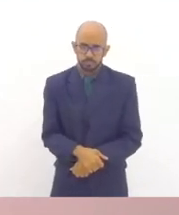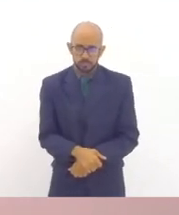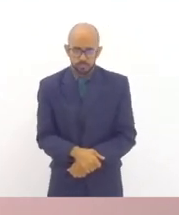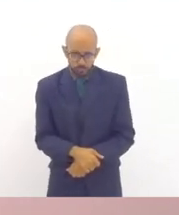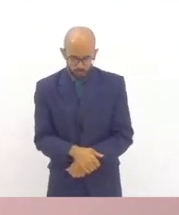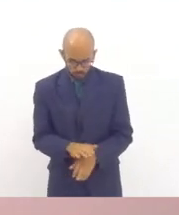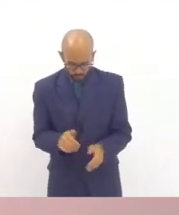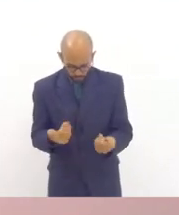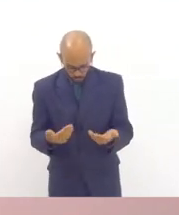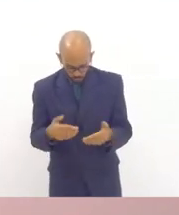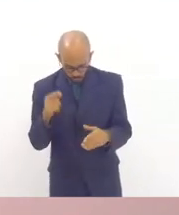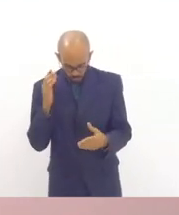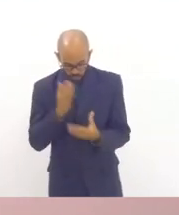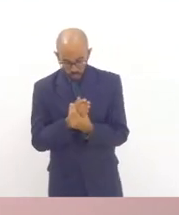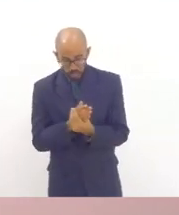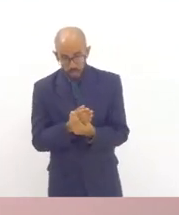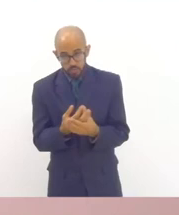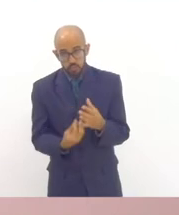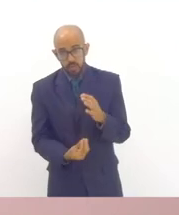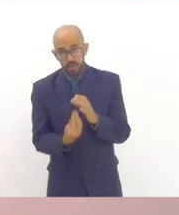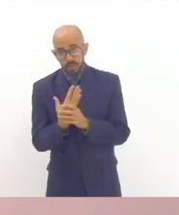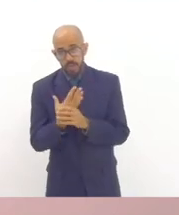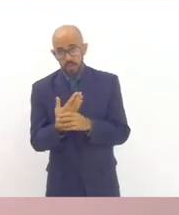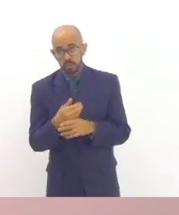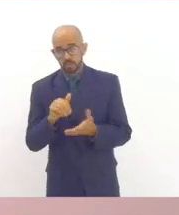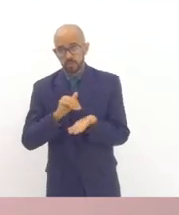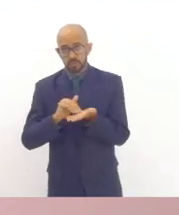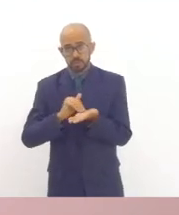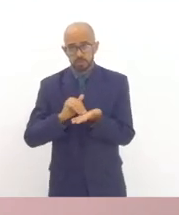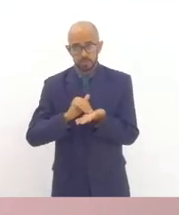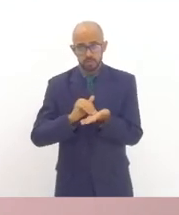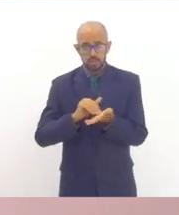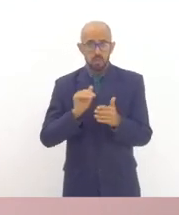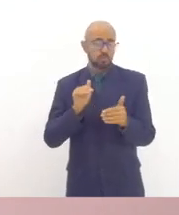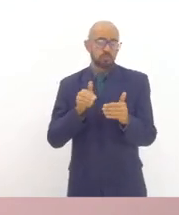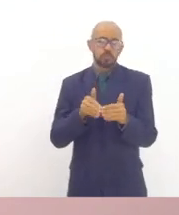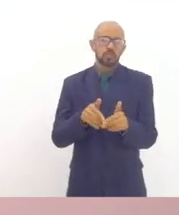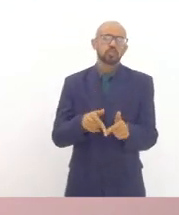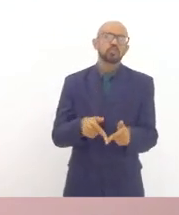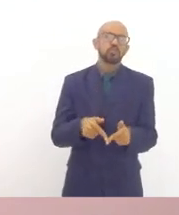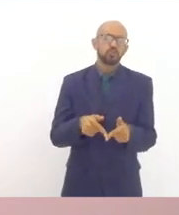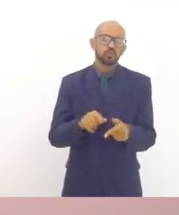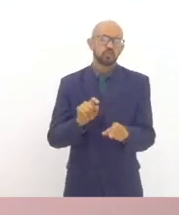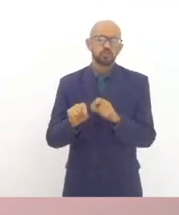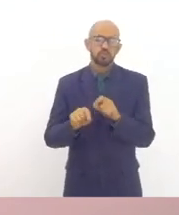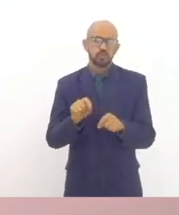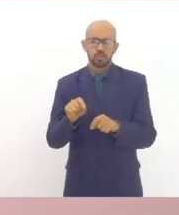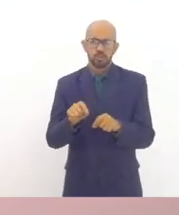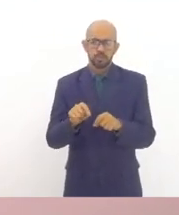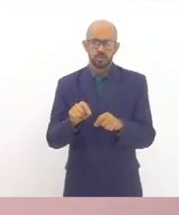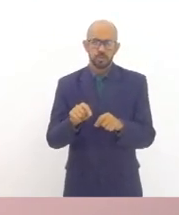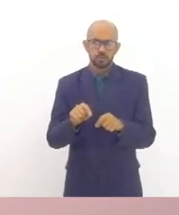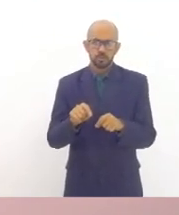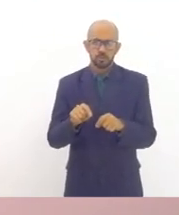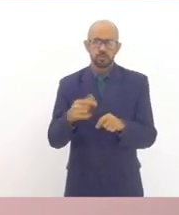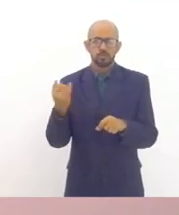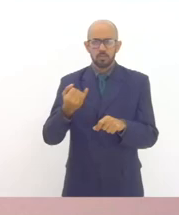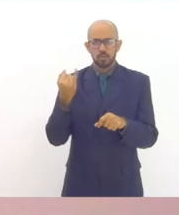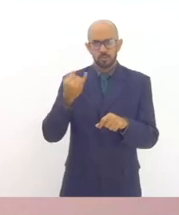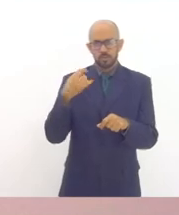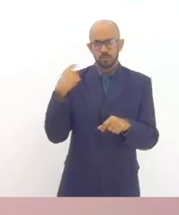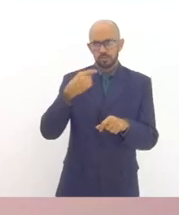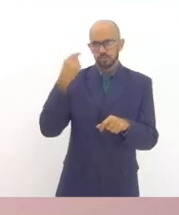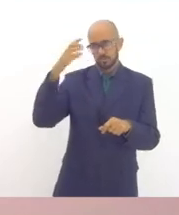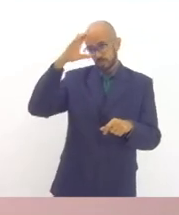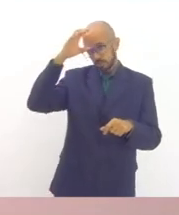esse processo foi criado na secretaria e ele visava o quê? É bom a gente saber o quantitativo do que a gente